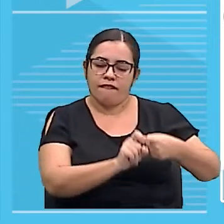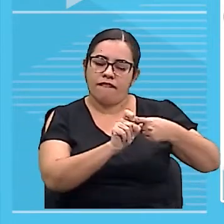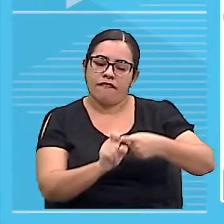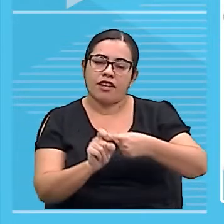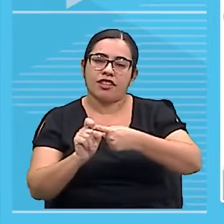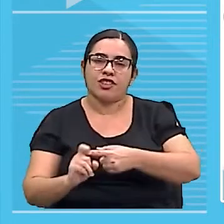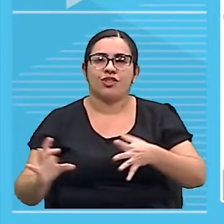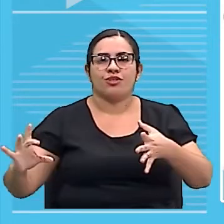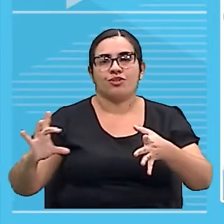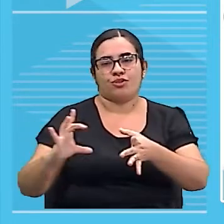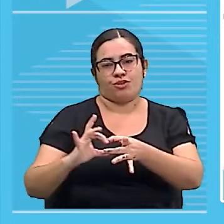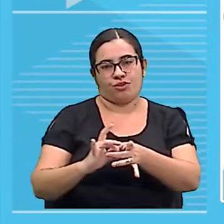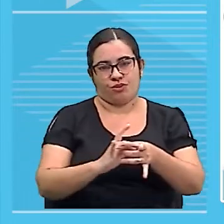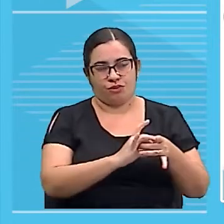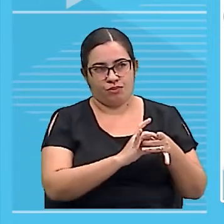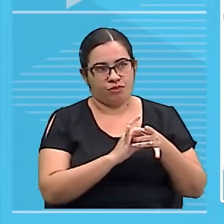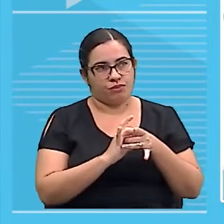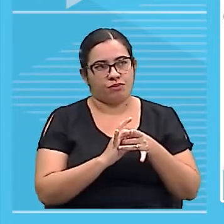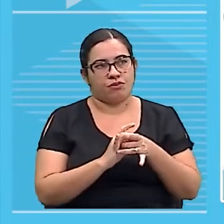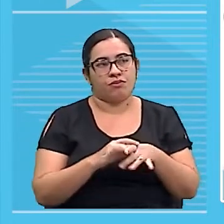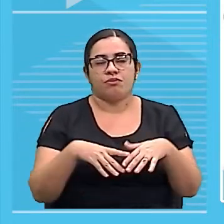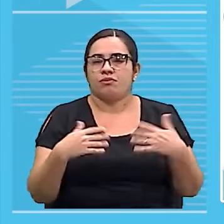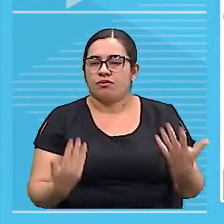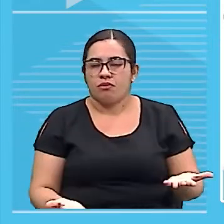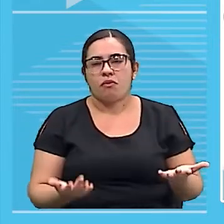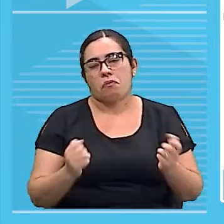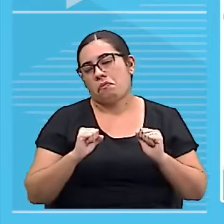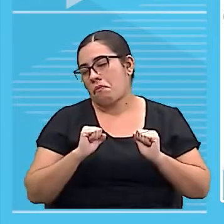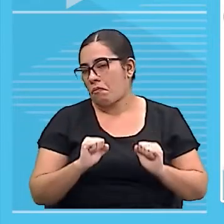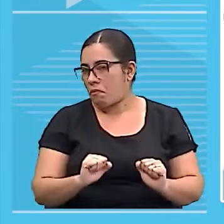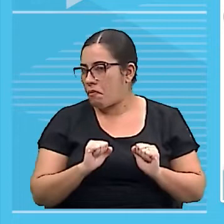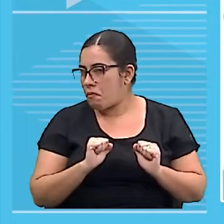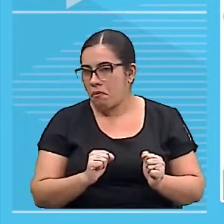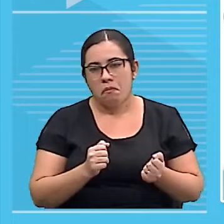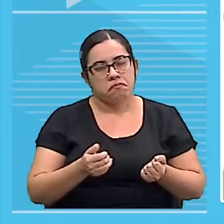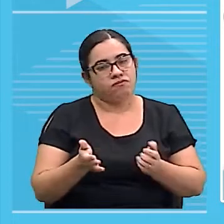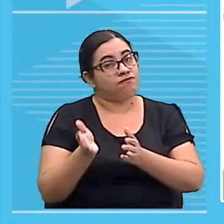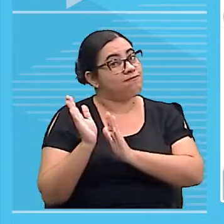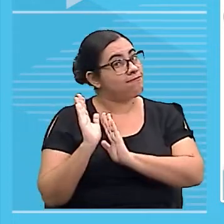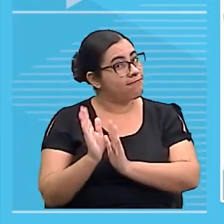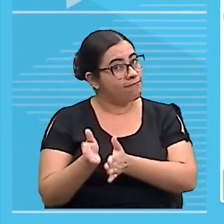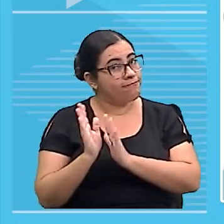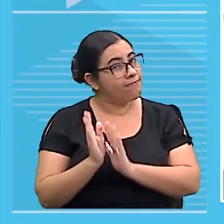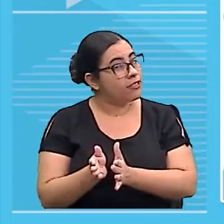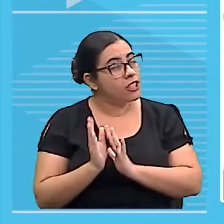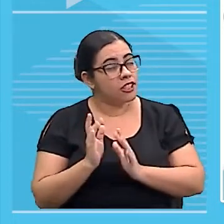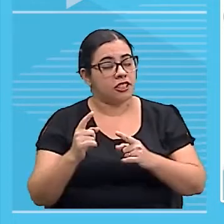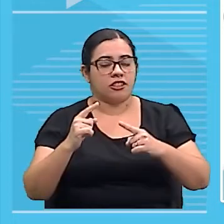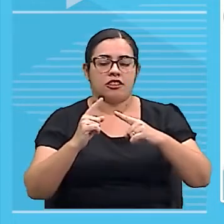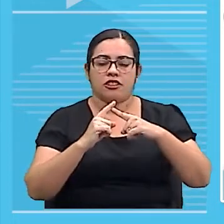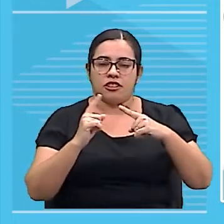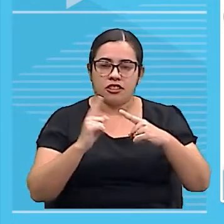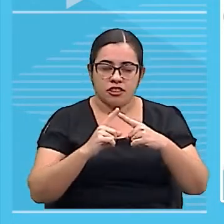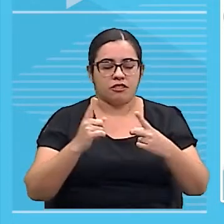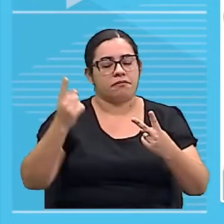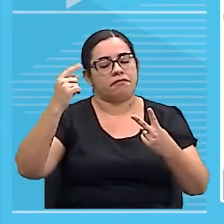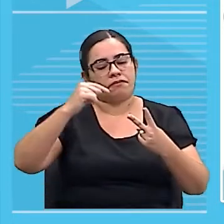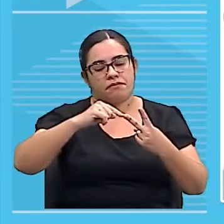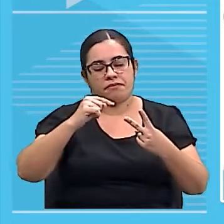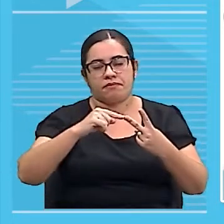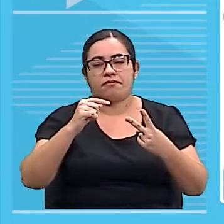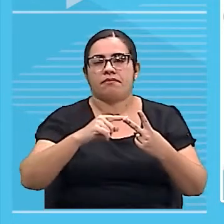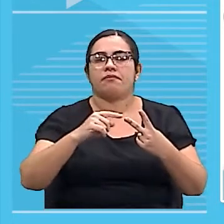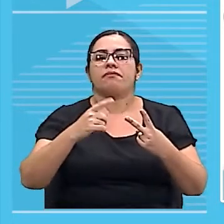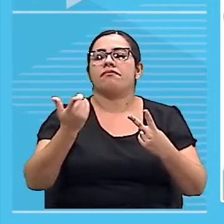podem estar Unidos por meio de uma associação em paralelo se insere